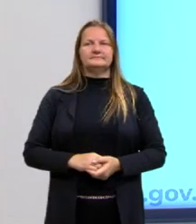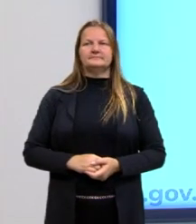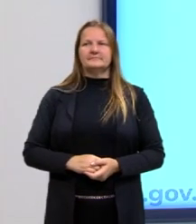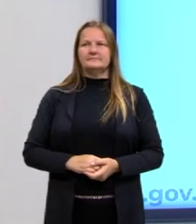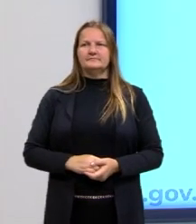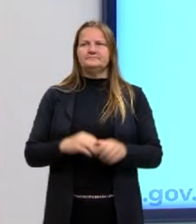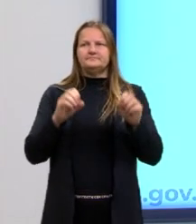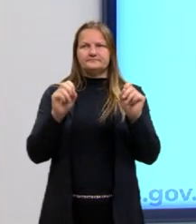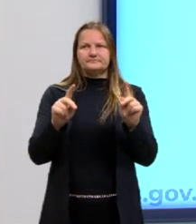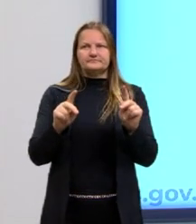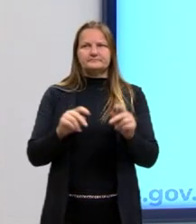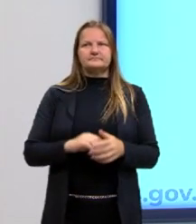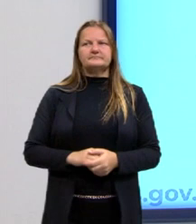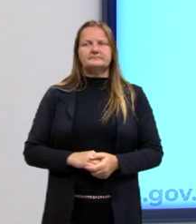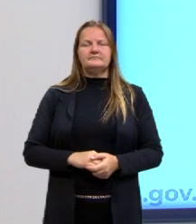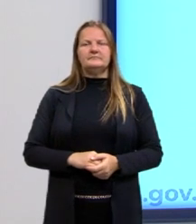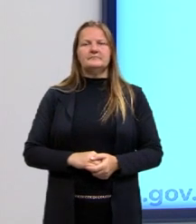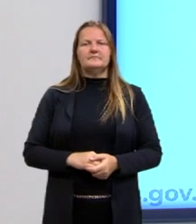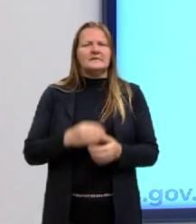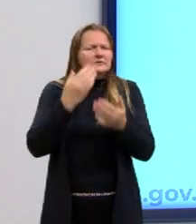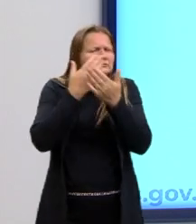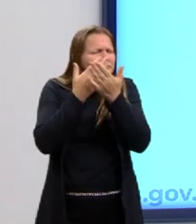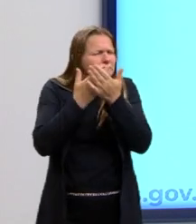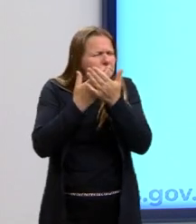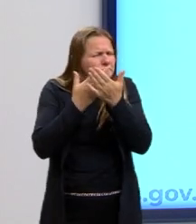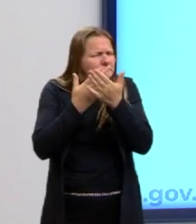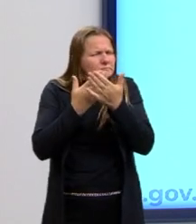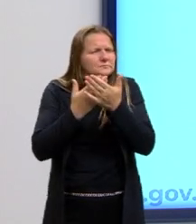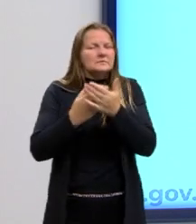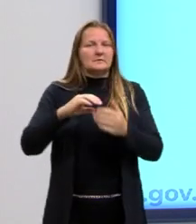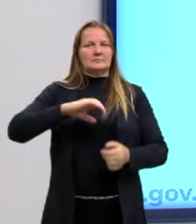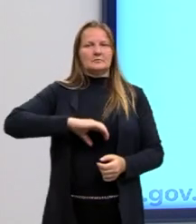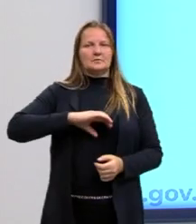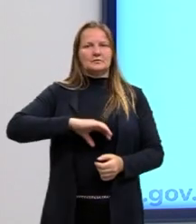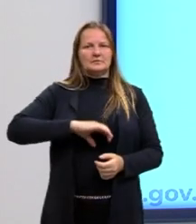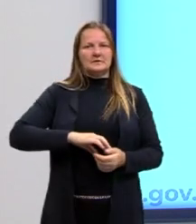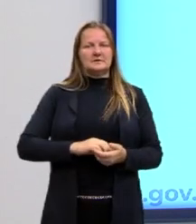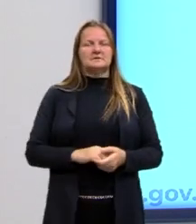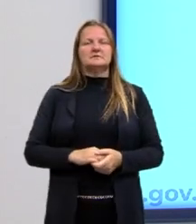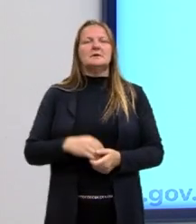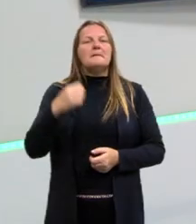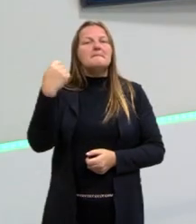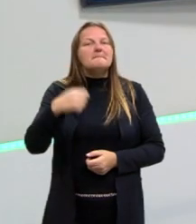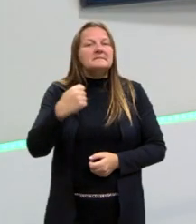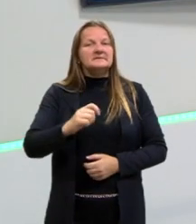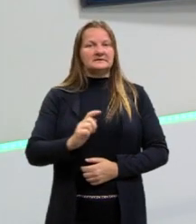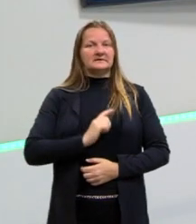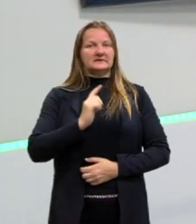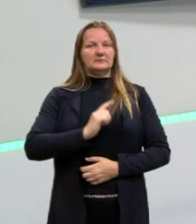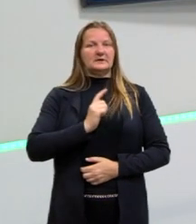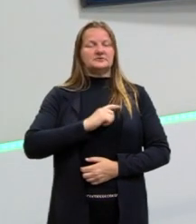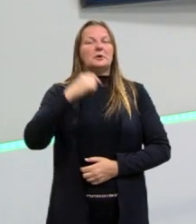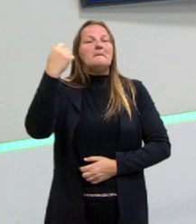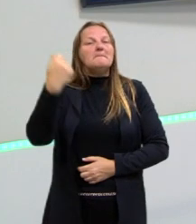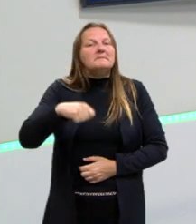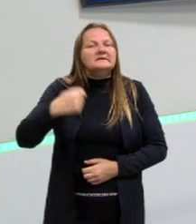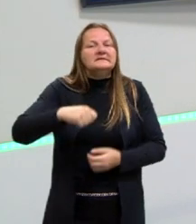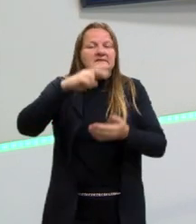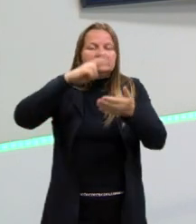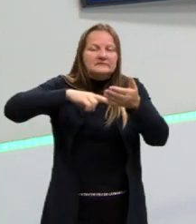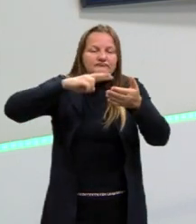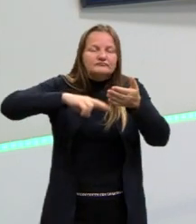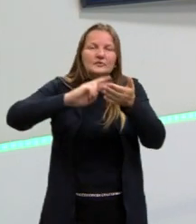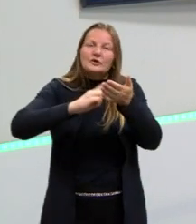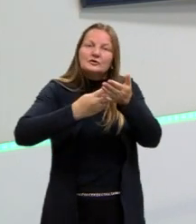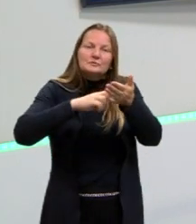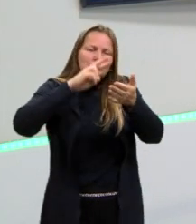a gente entende dentro dos estudos, né, de língua portuguesa que a gente precisa da gramática e a gente precisa aí da